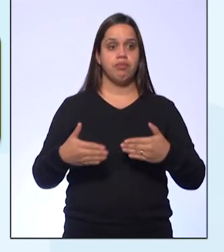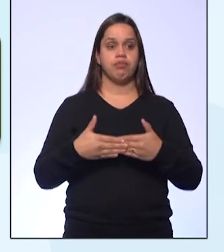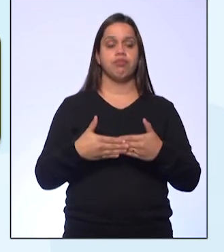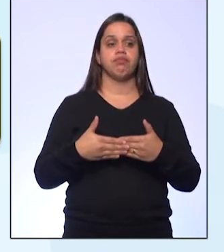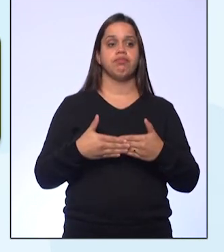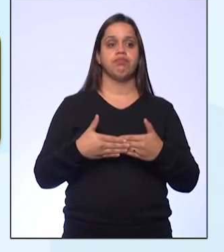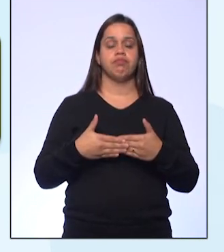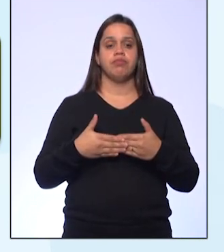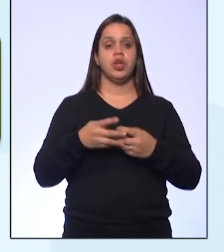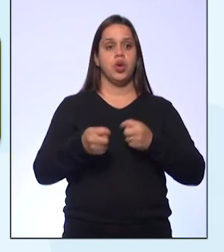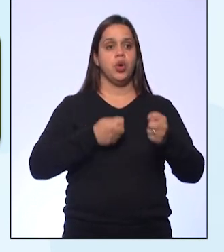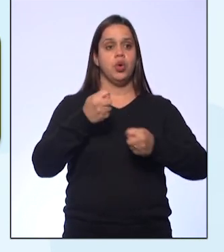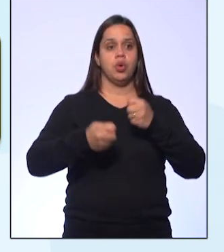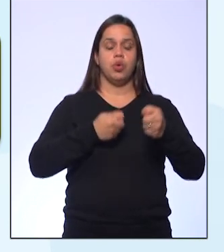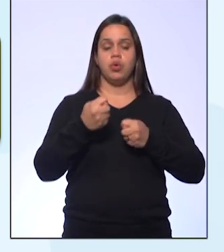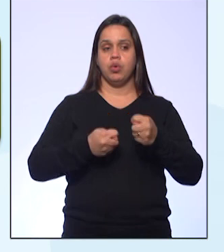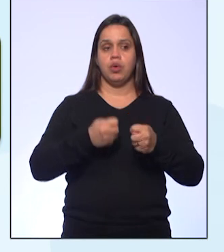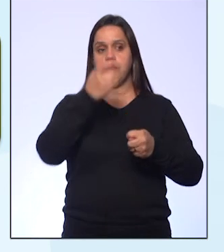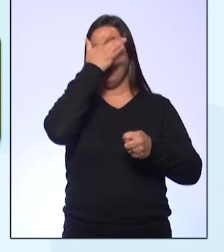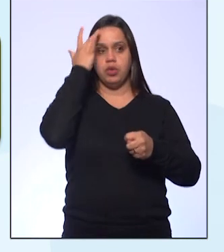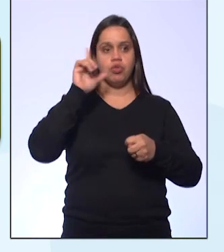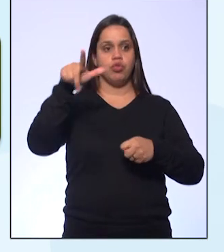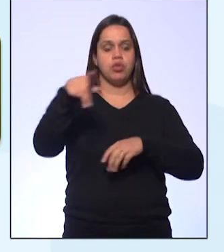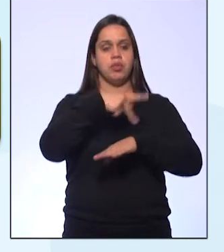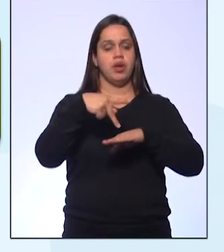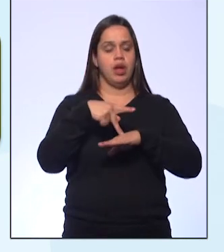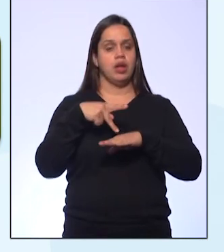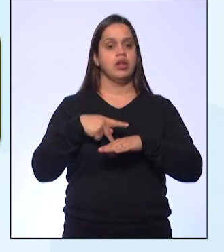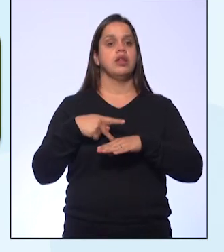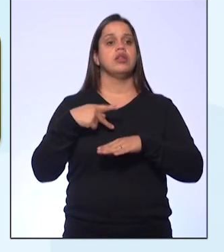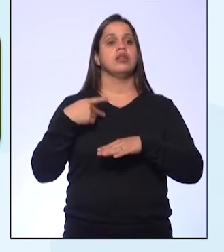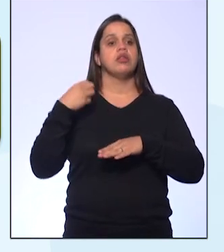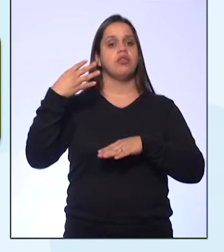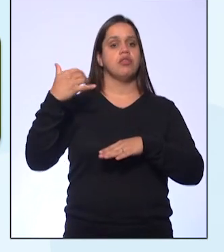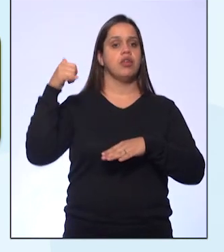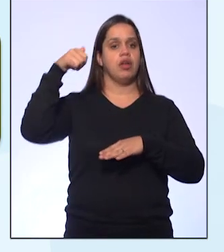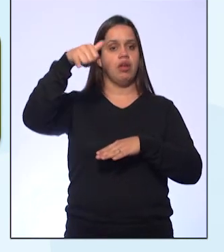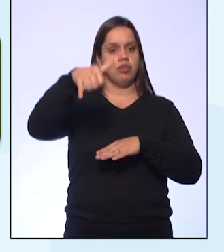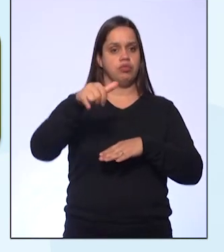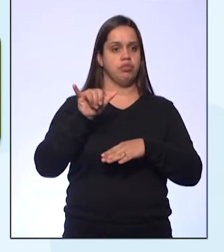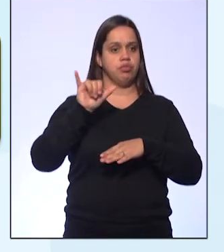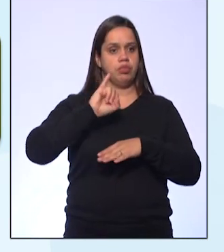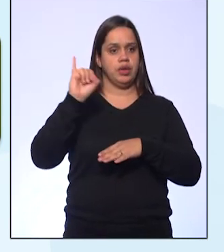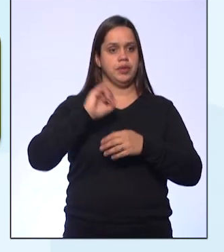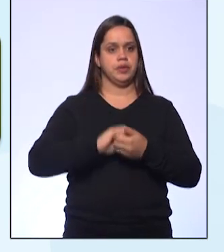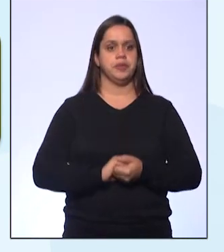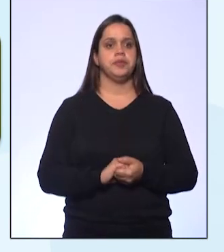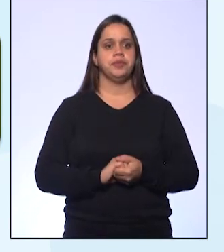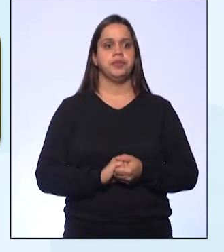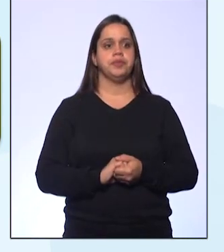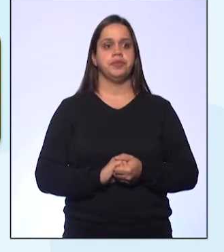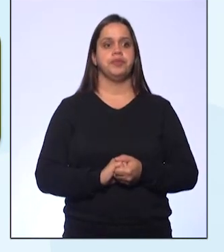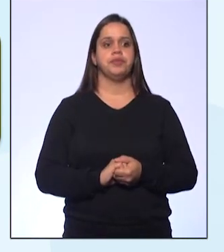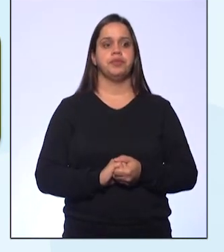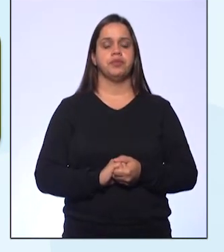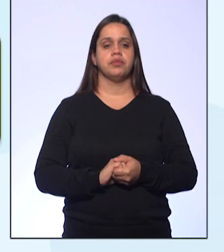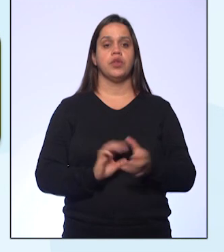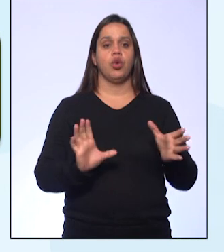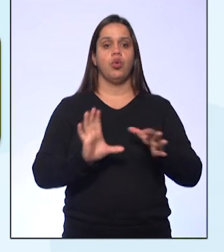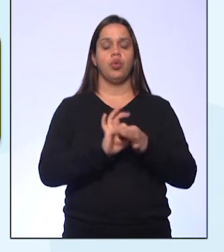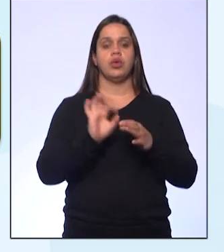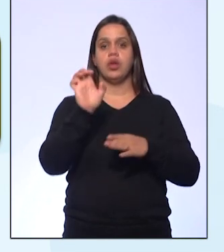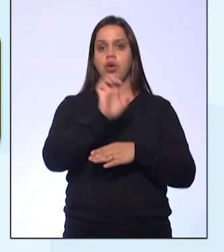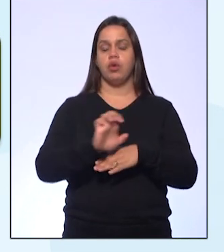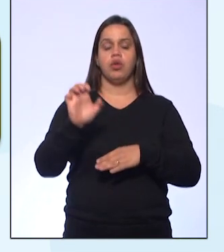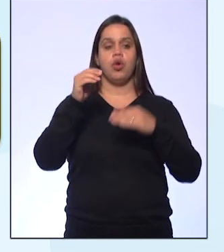de estrangeiros por voos internacionais. União Europeia concorda em fechar fronteiras